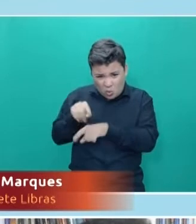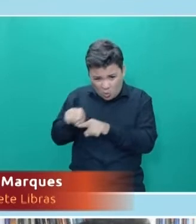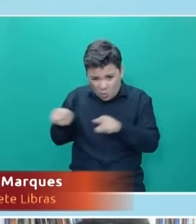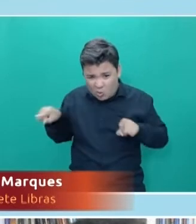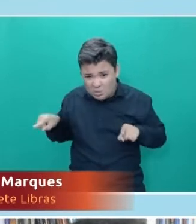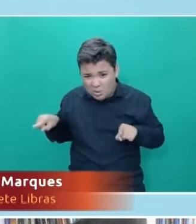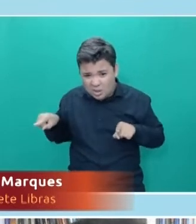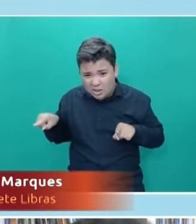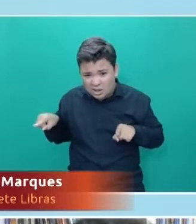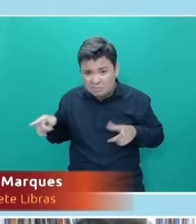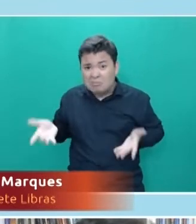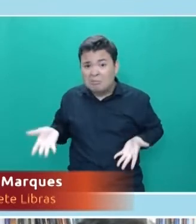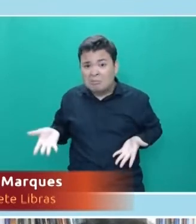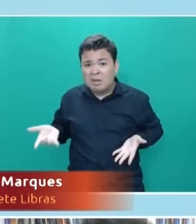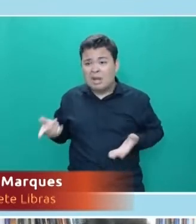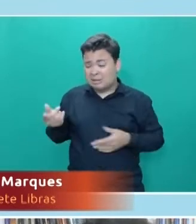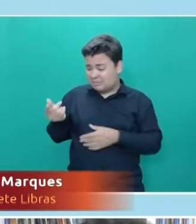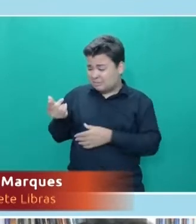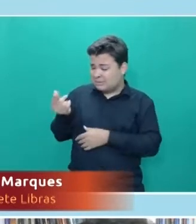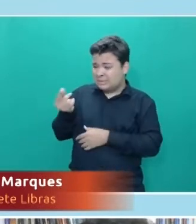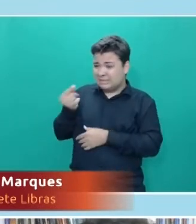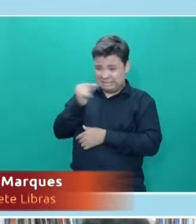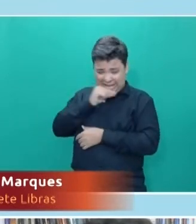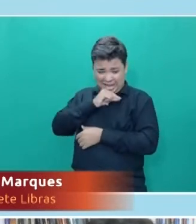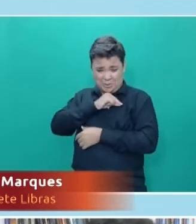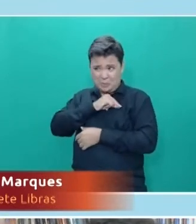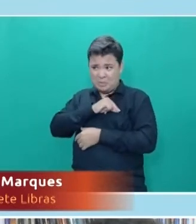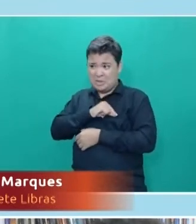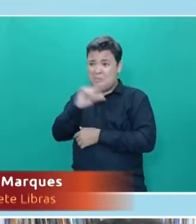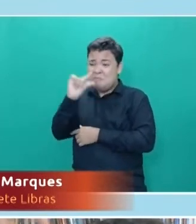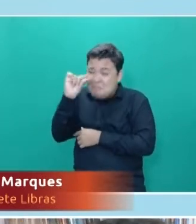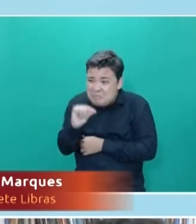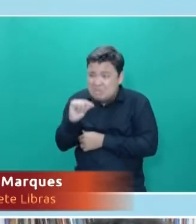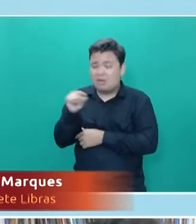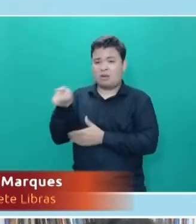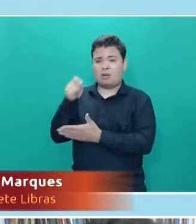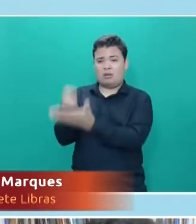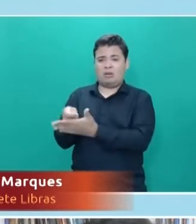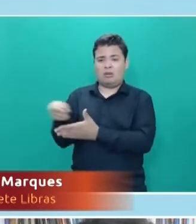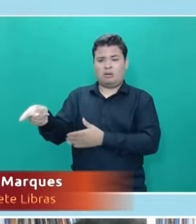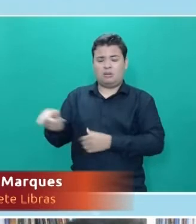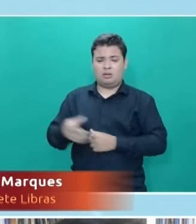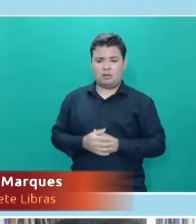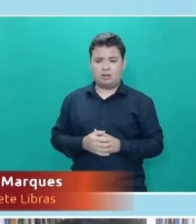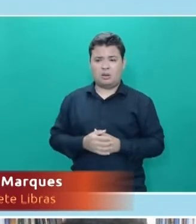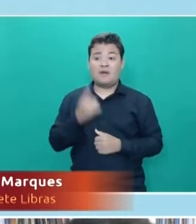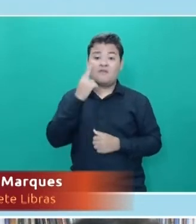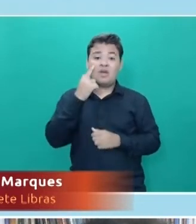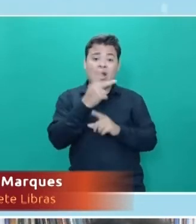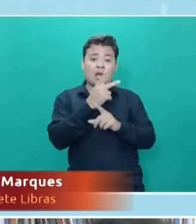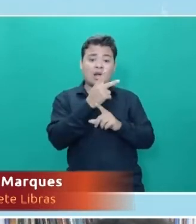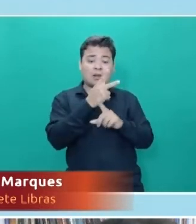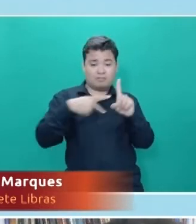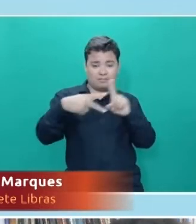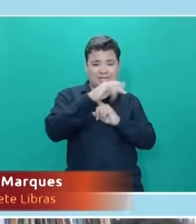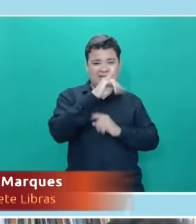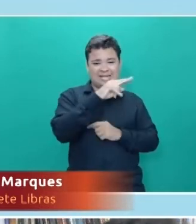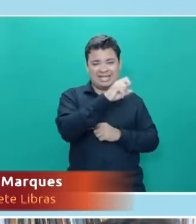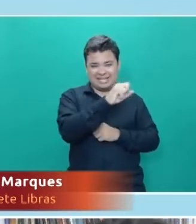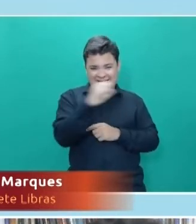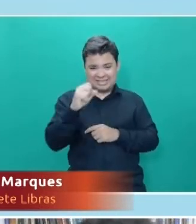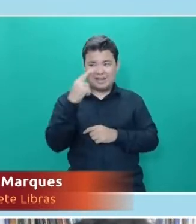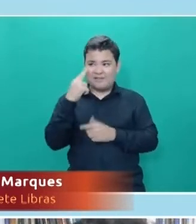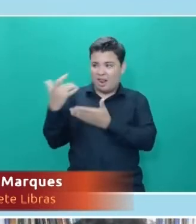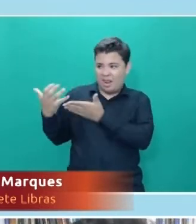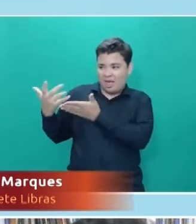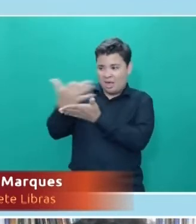ganha menos que o salário mínimo? É uma loucura. Se você pega os dados do INSS, o trabalhador rural ganha menos que o salário mínimo, muito